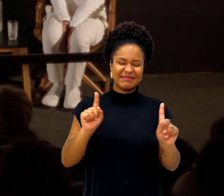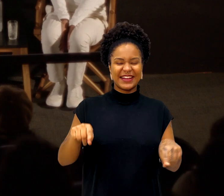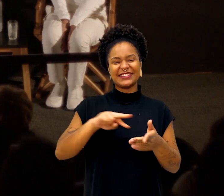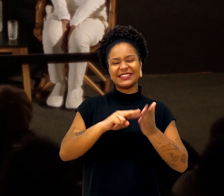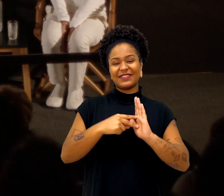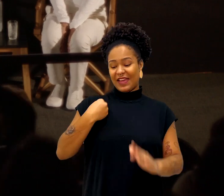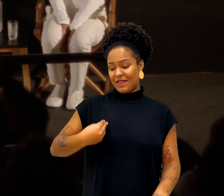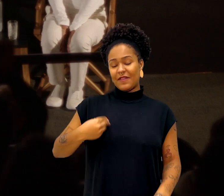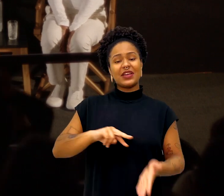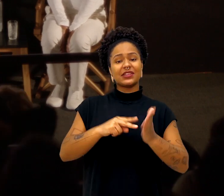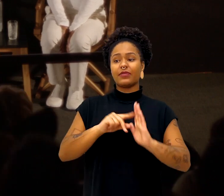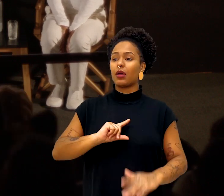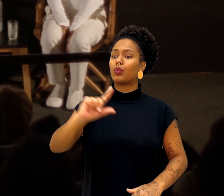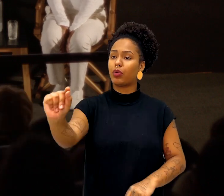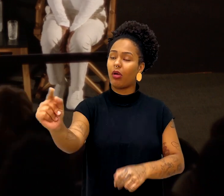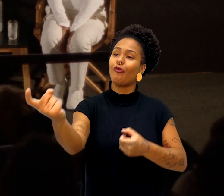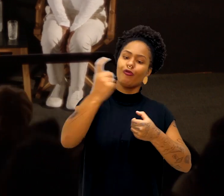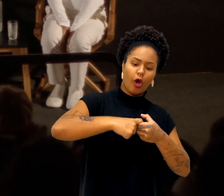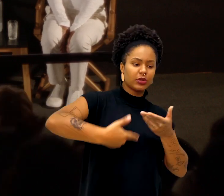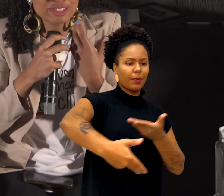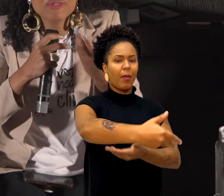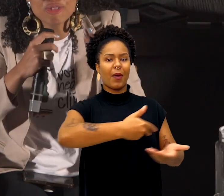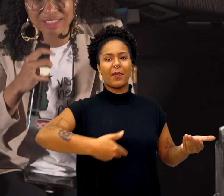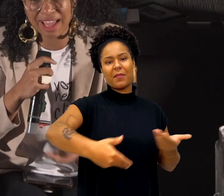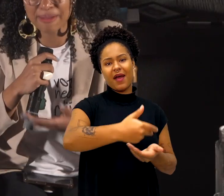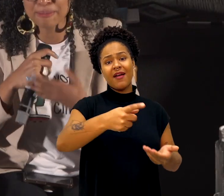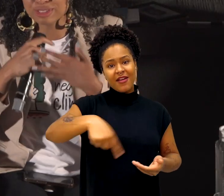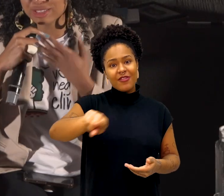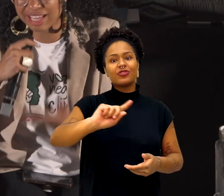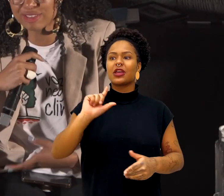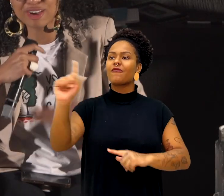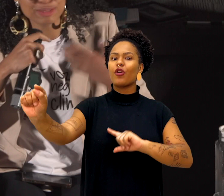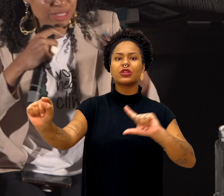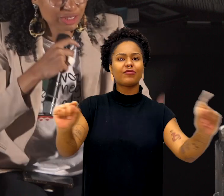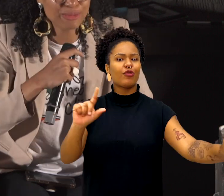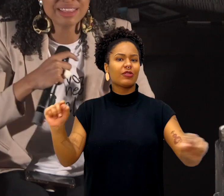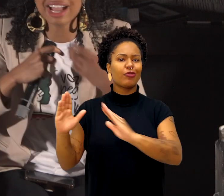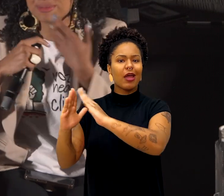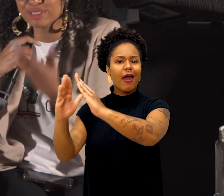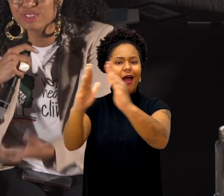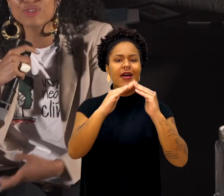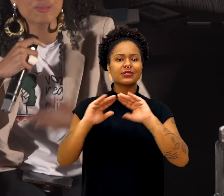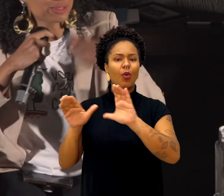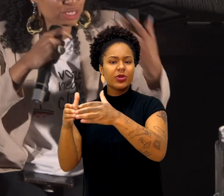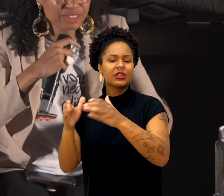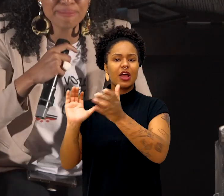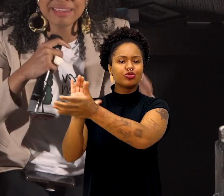é partir, voltar e repartir. Então, que vocês possam voltar para os seus territórios, para as suas comunidades, para os